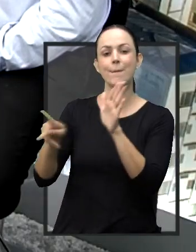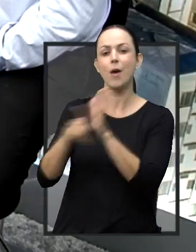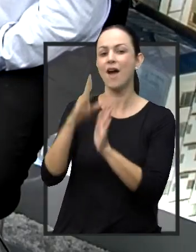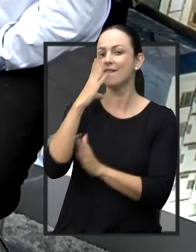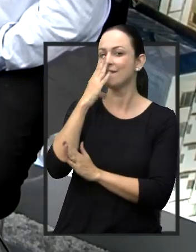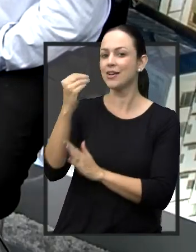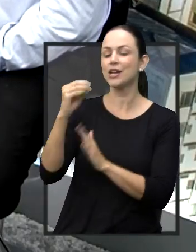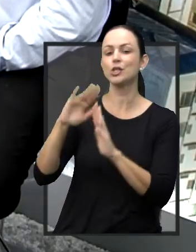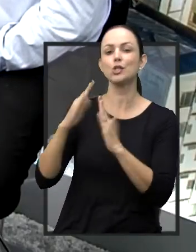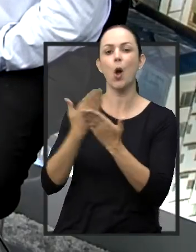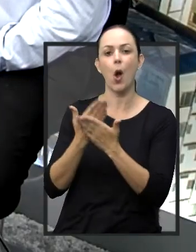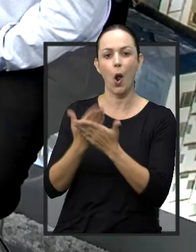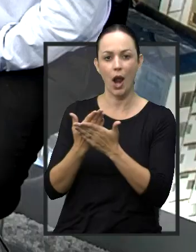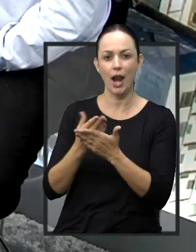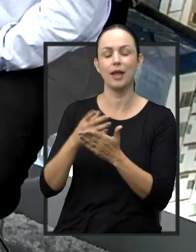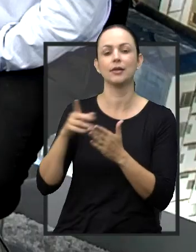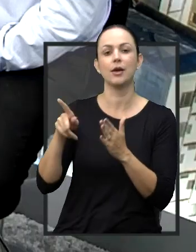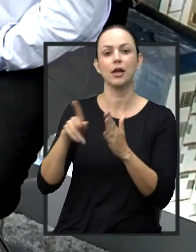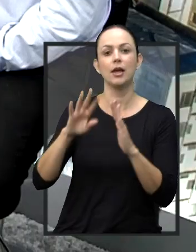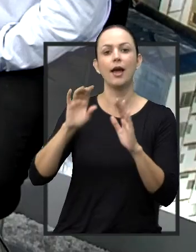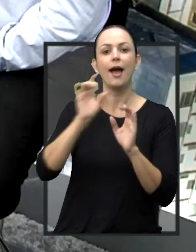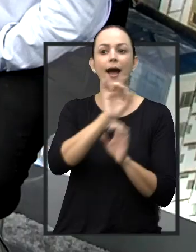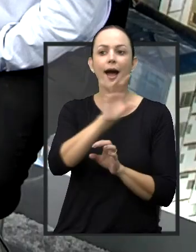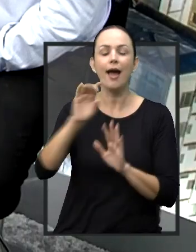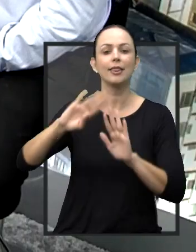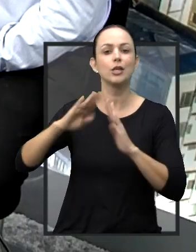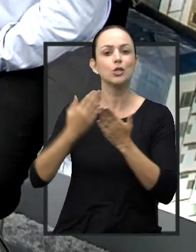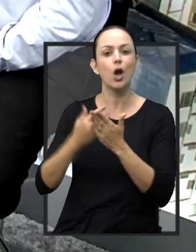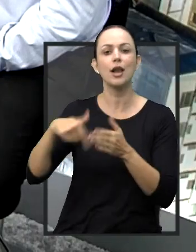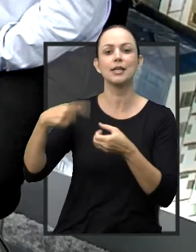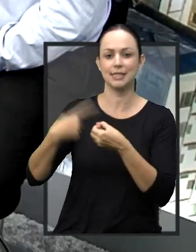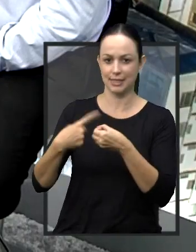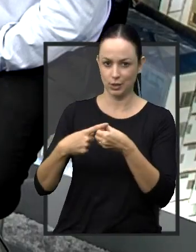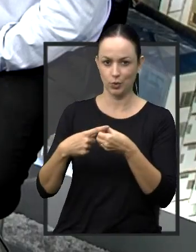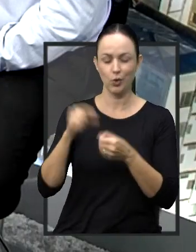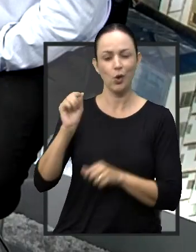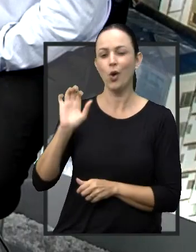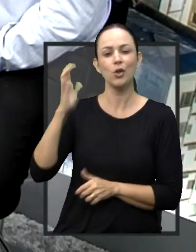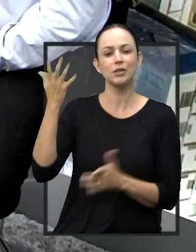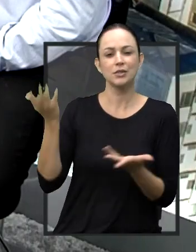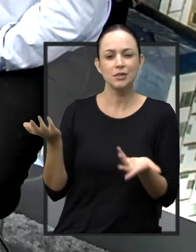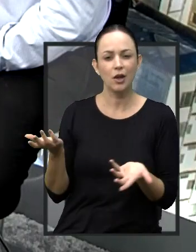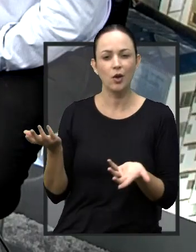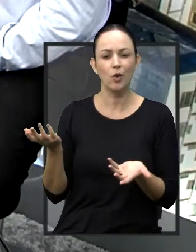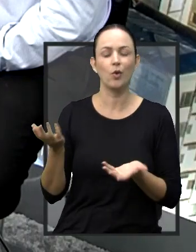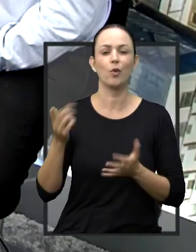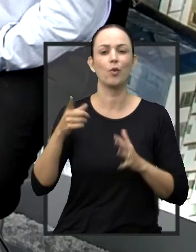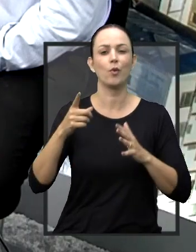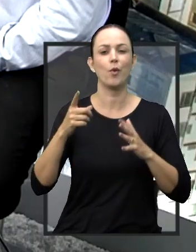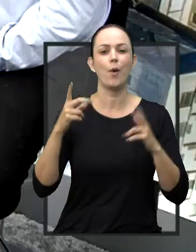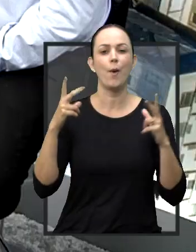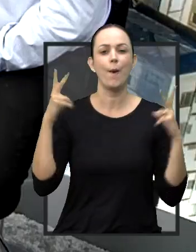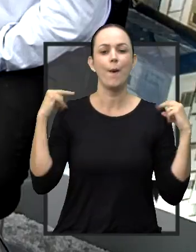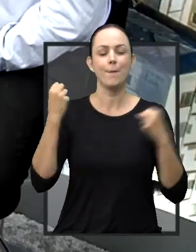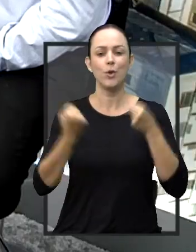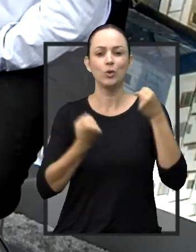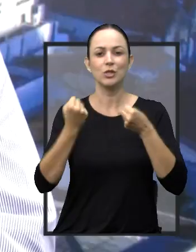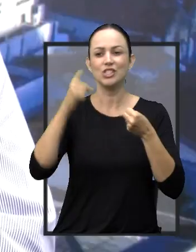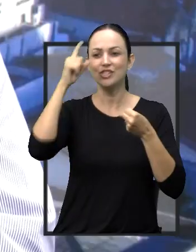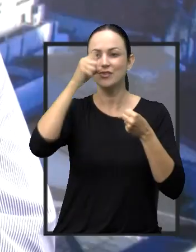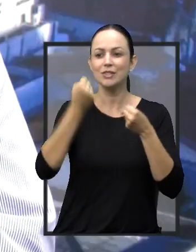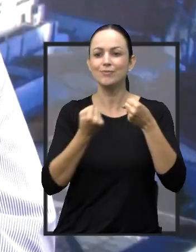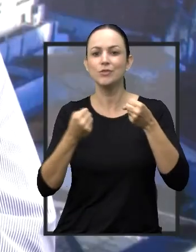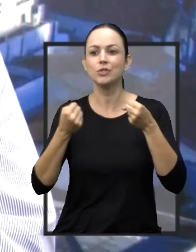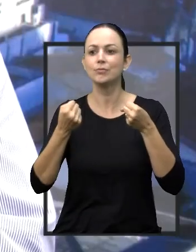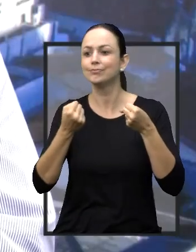escolares em unidades escolares aqui da nossa cidade. O que tem acontecido? Os motoristas estão enfrentando dificuldade para deixar os alunos ali?